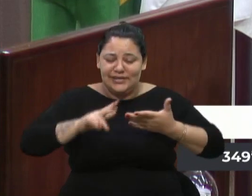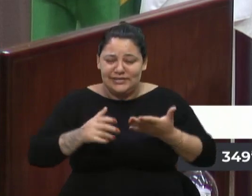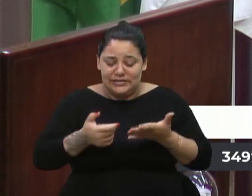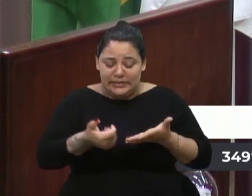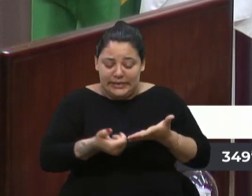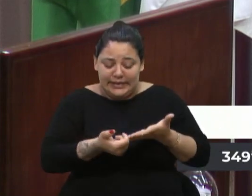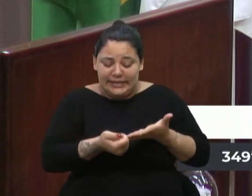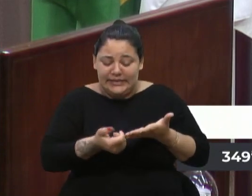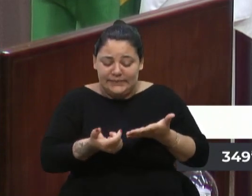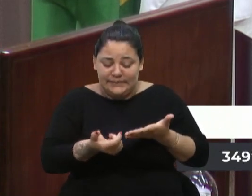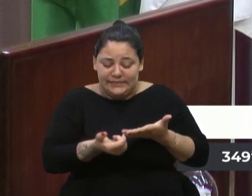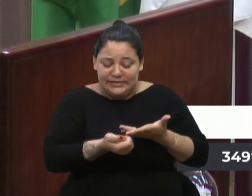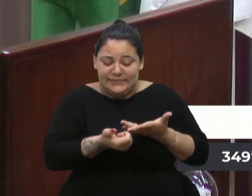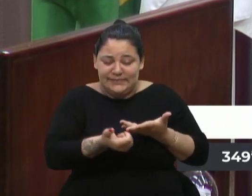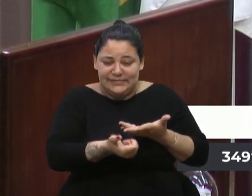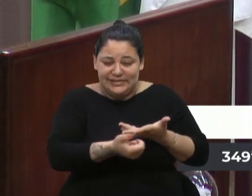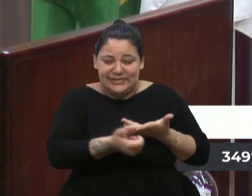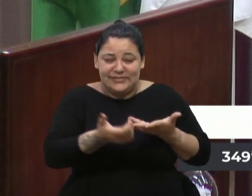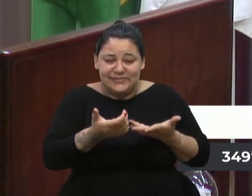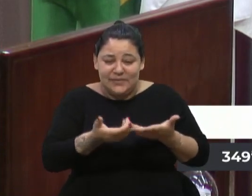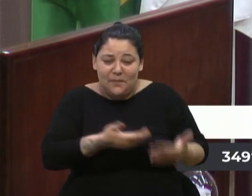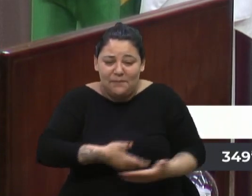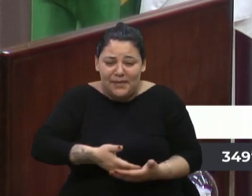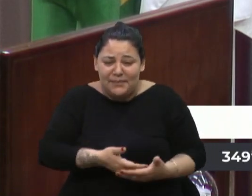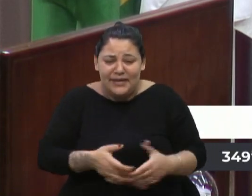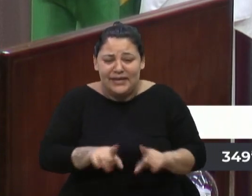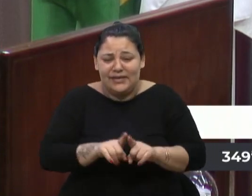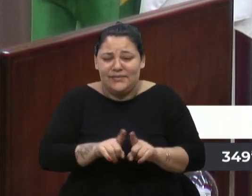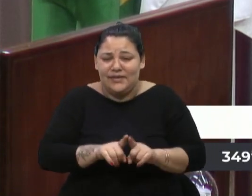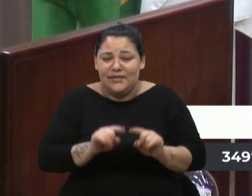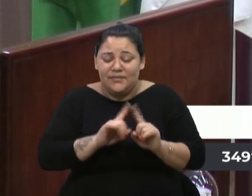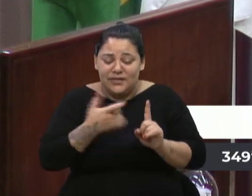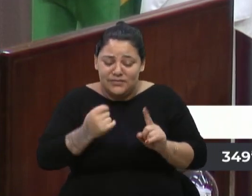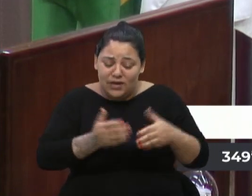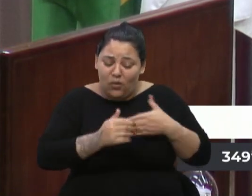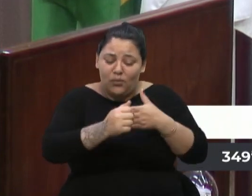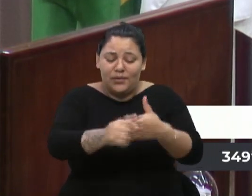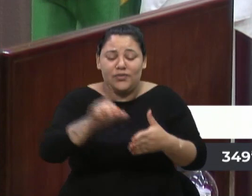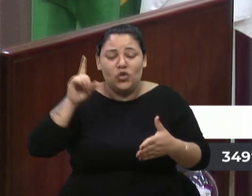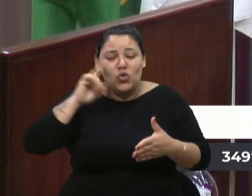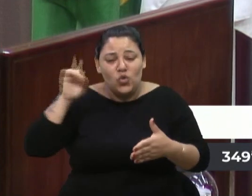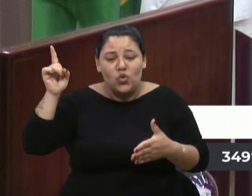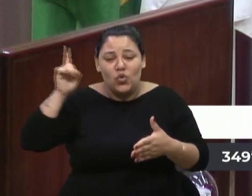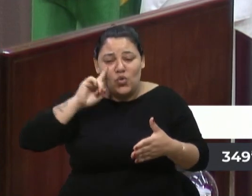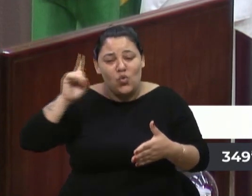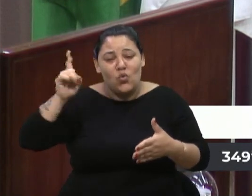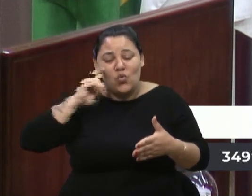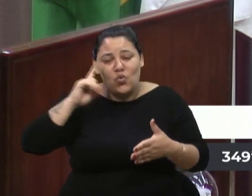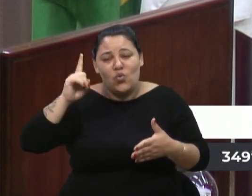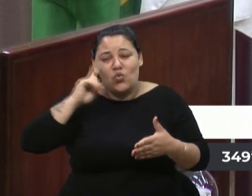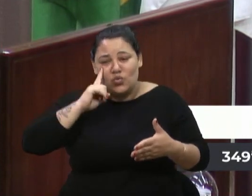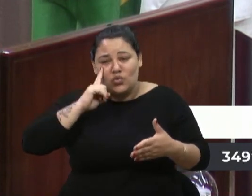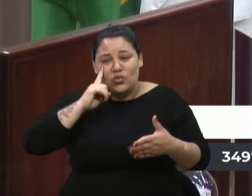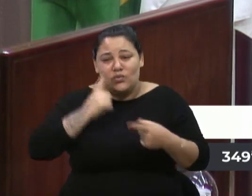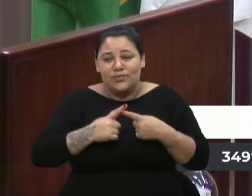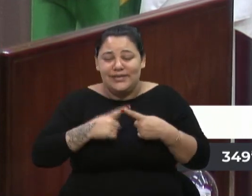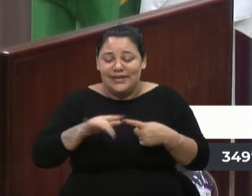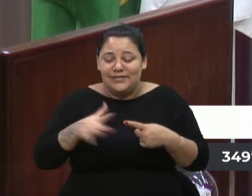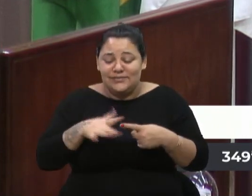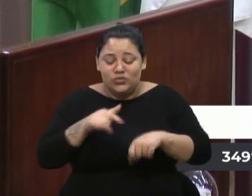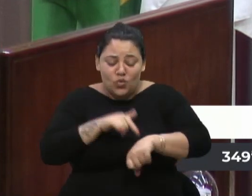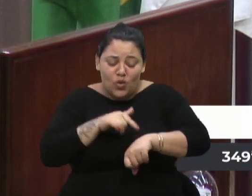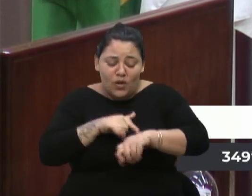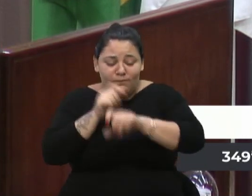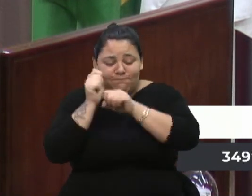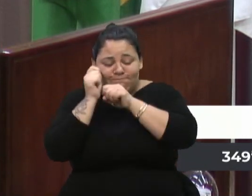dedos, crianças pequenininhas, né, bebês, mas que precisam ser acompanhados, porque muitas vezes até durante o sono eles têm